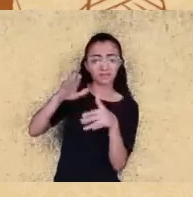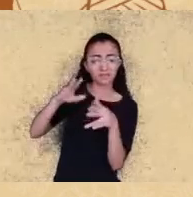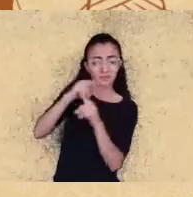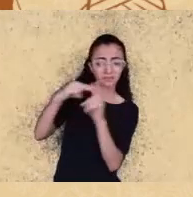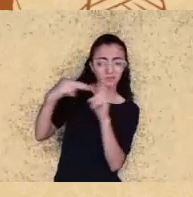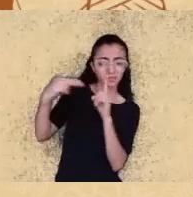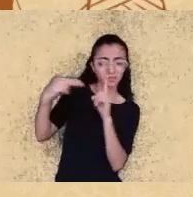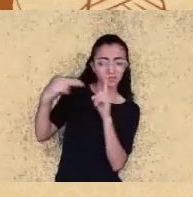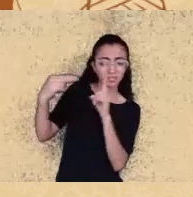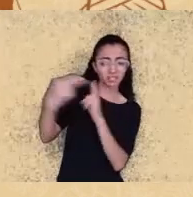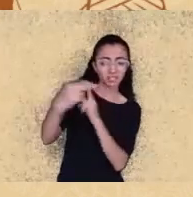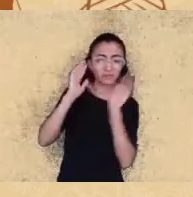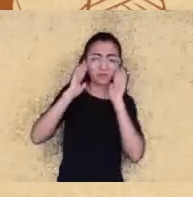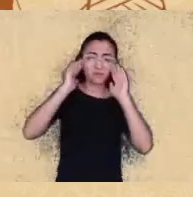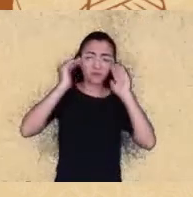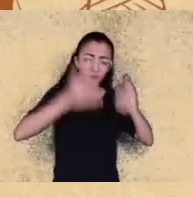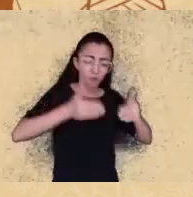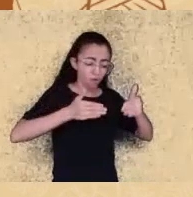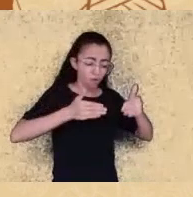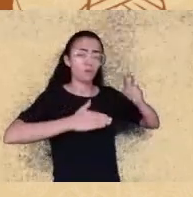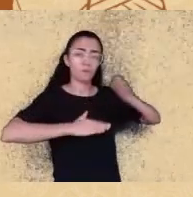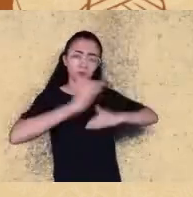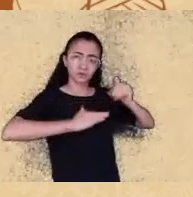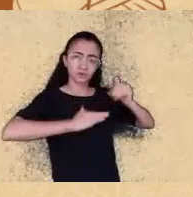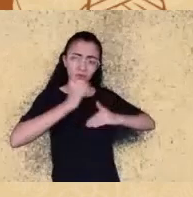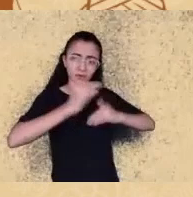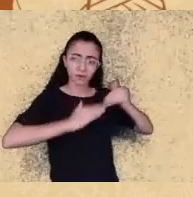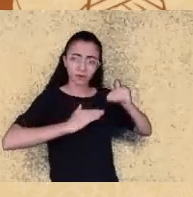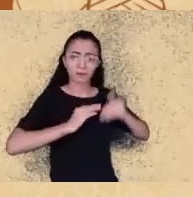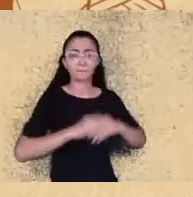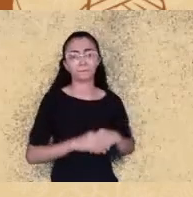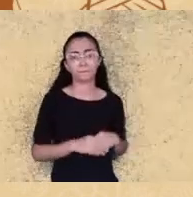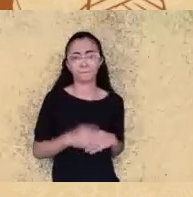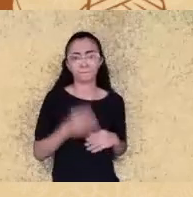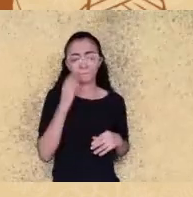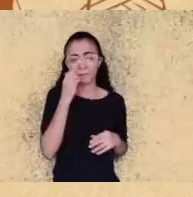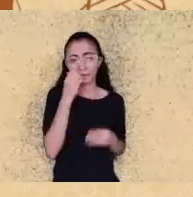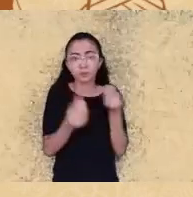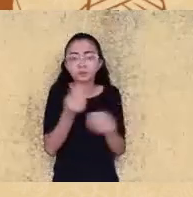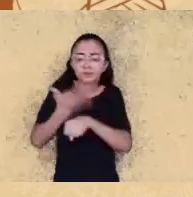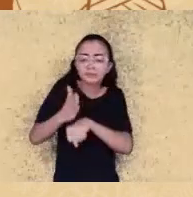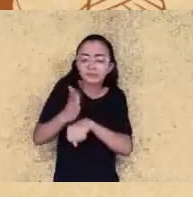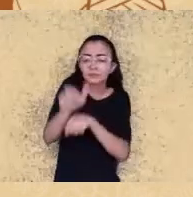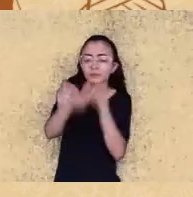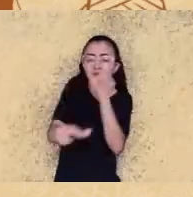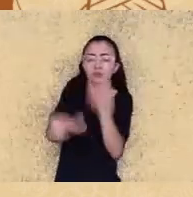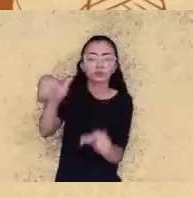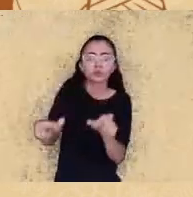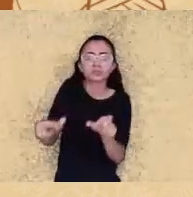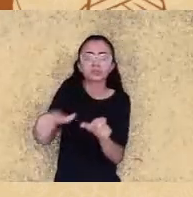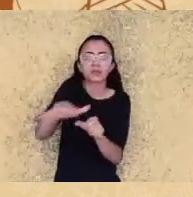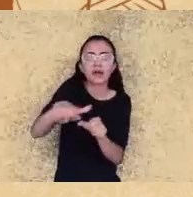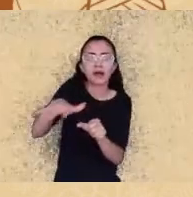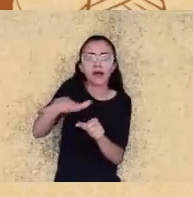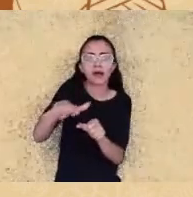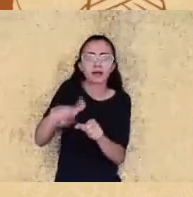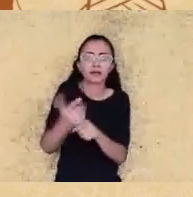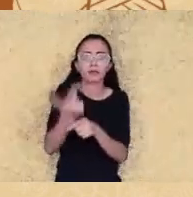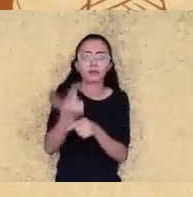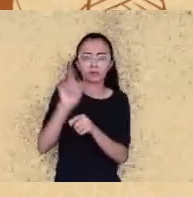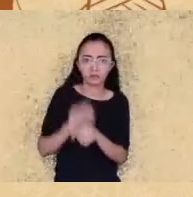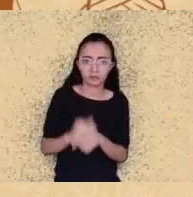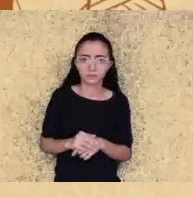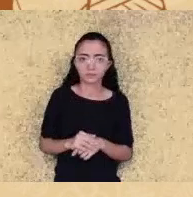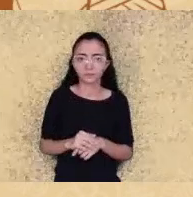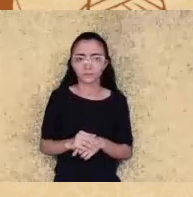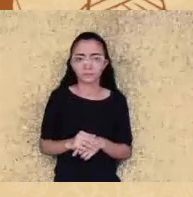profissionalizante da questão quando a gente poderia treinar leigos para uma escuta, para também não ficar tanto trabalho pra acumulado para que a gente